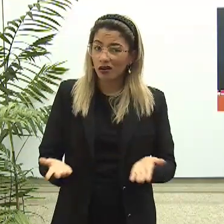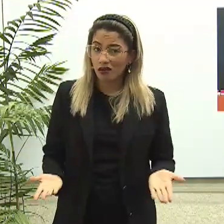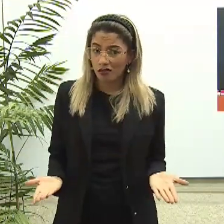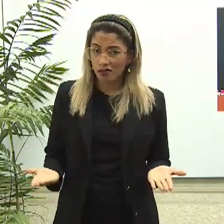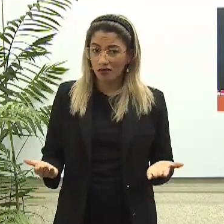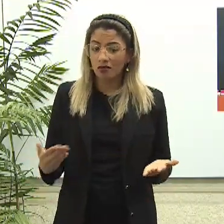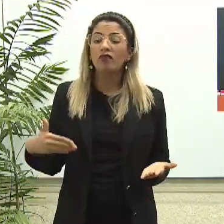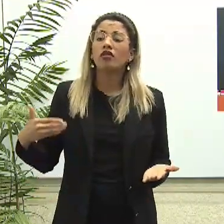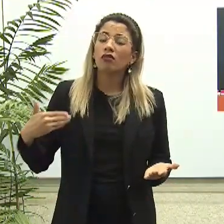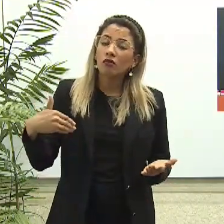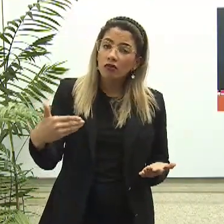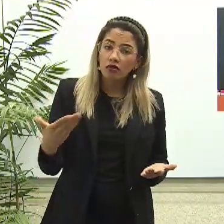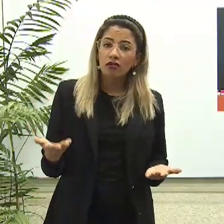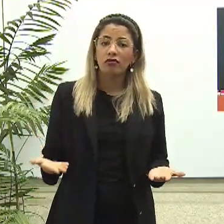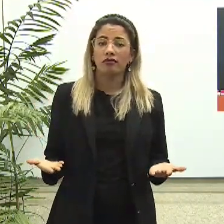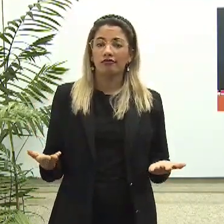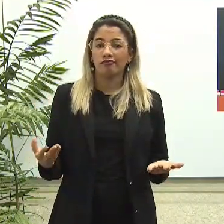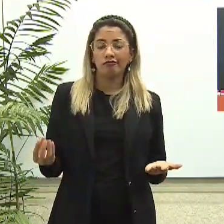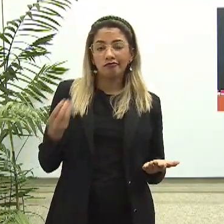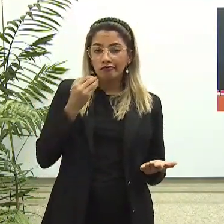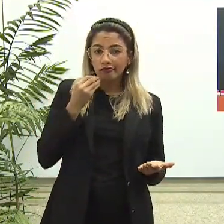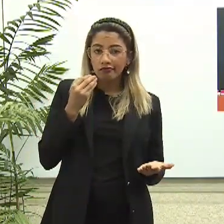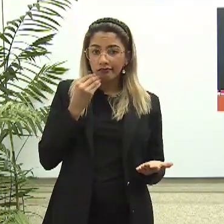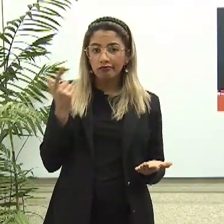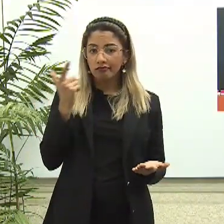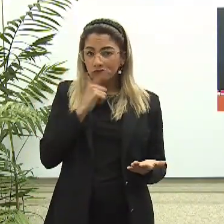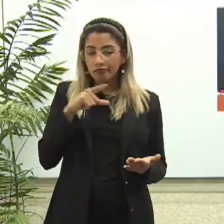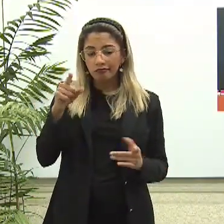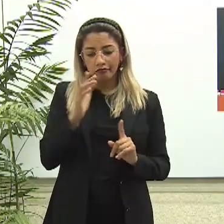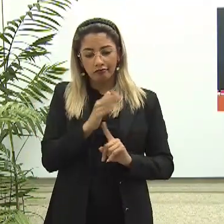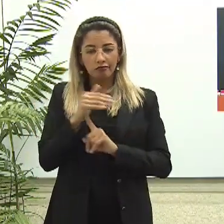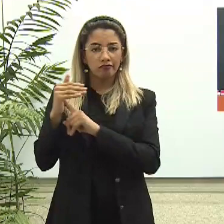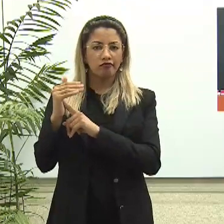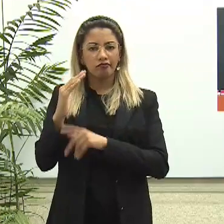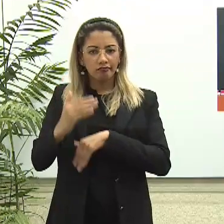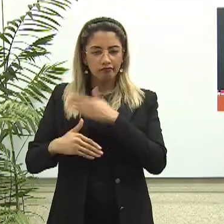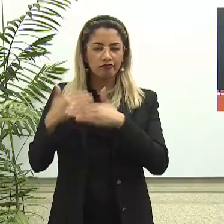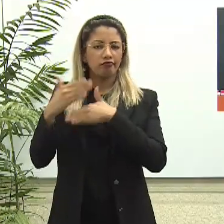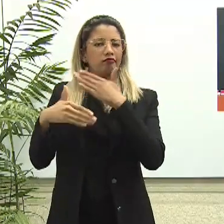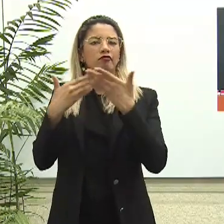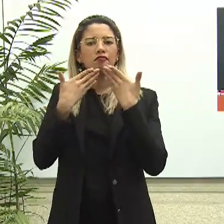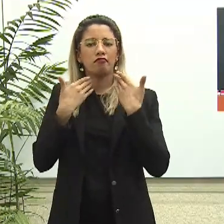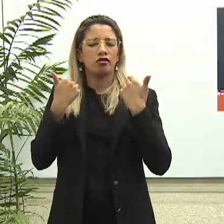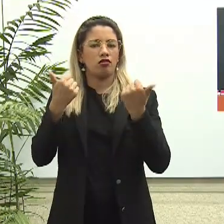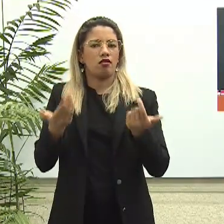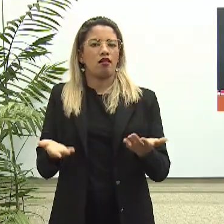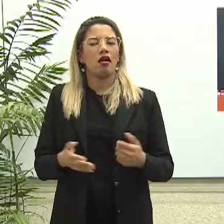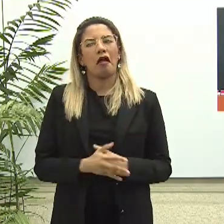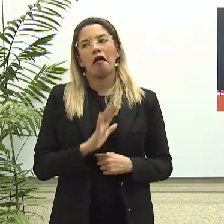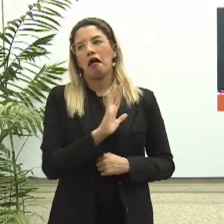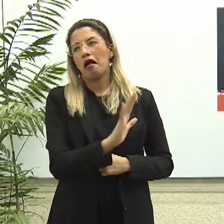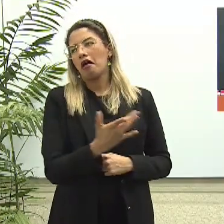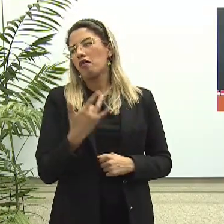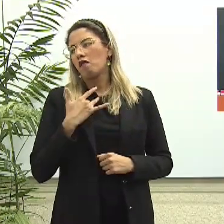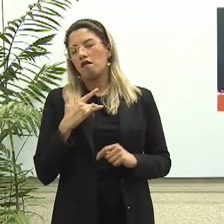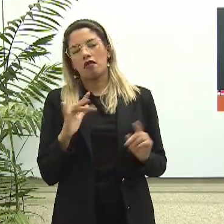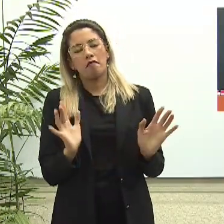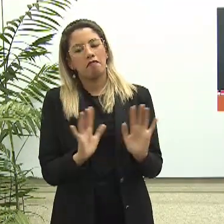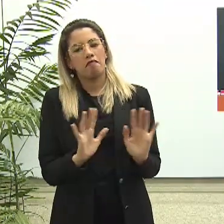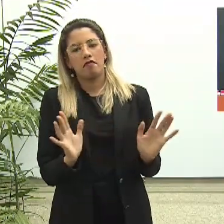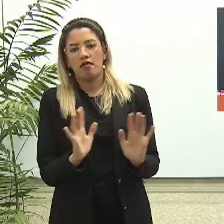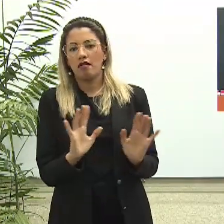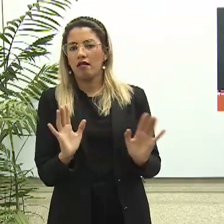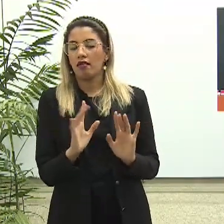início das possibilidades de desenvolvimento tecnológico soberano aí você fala não vale a pena porque